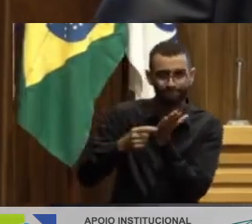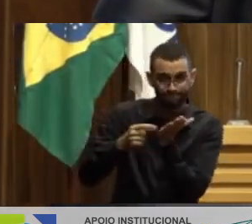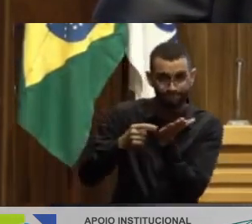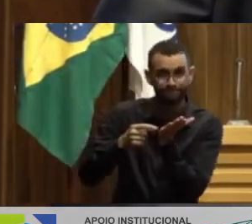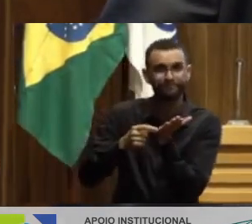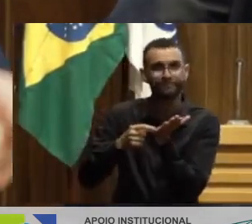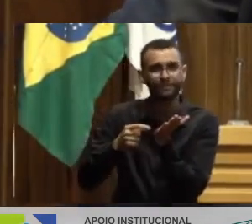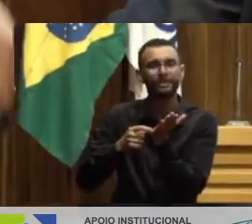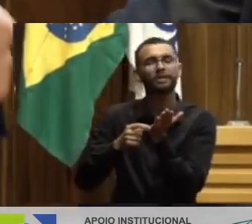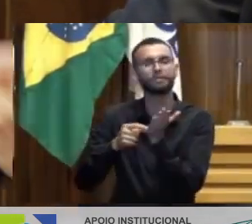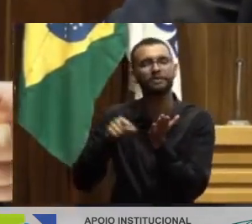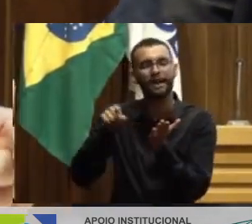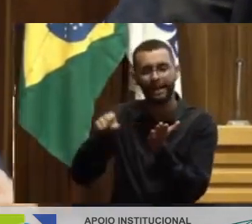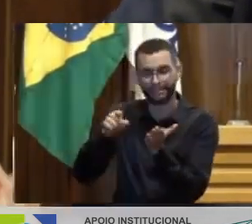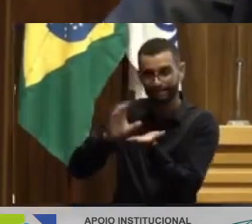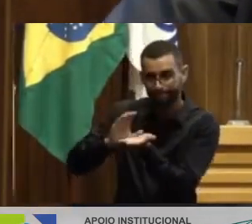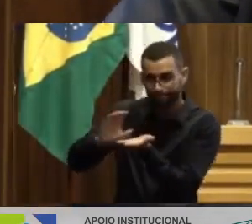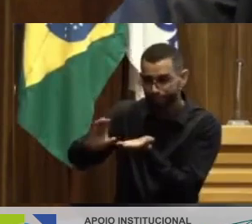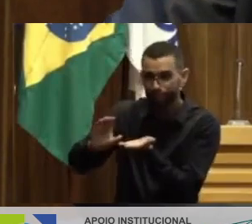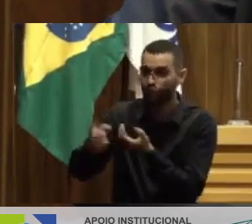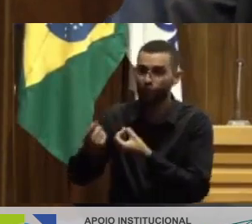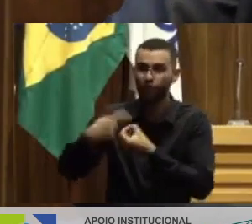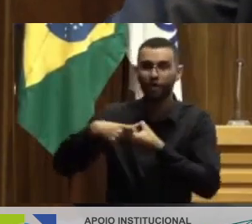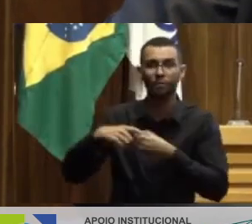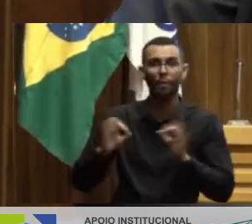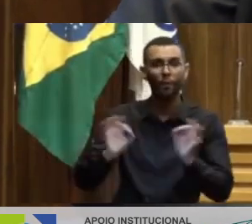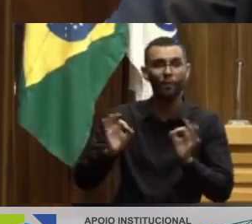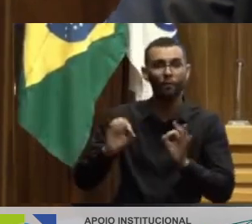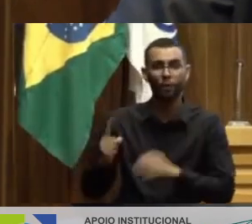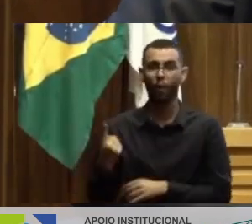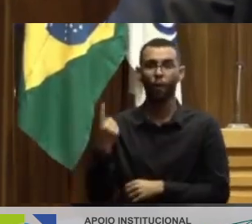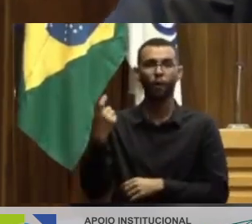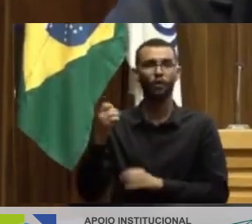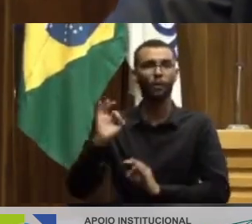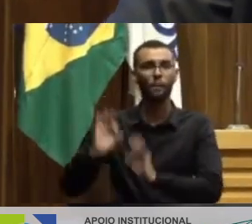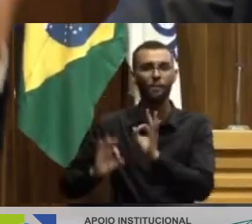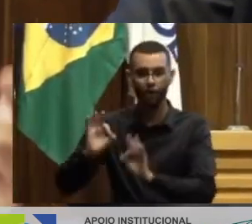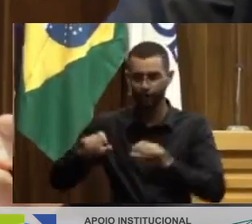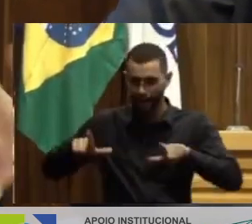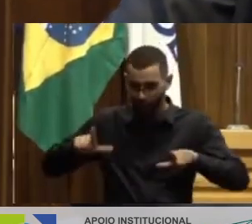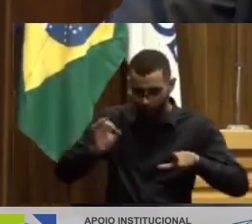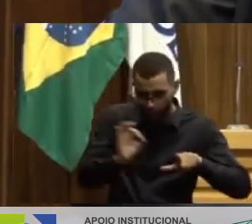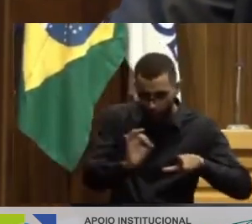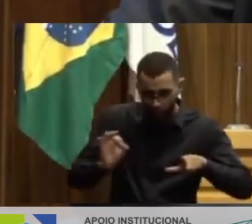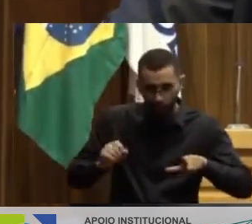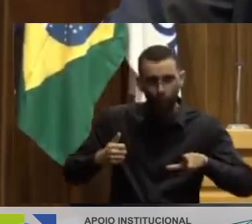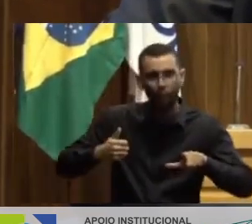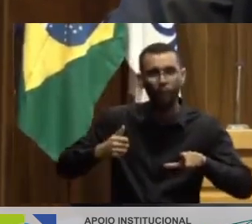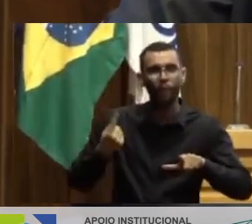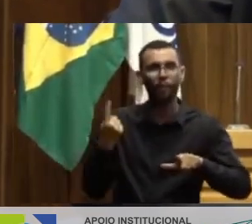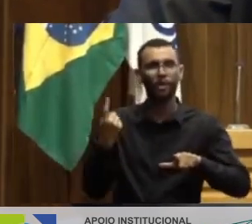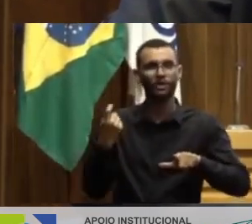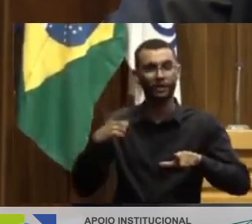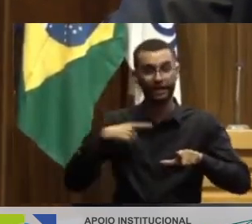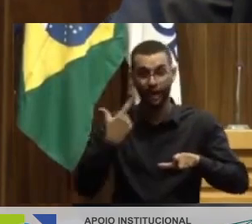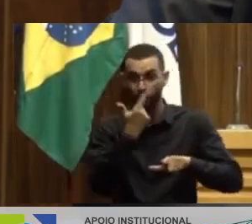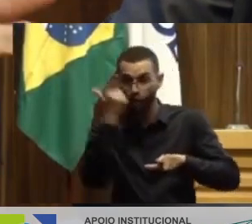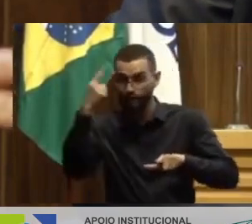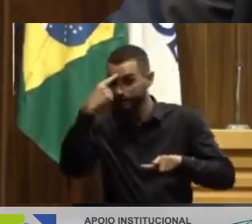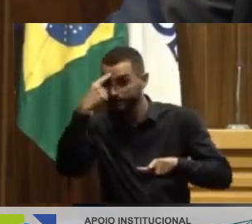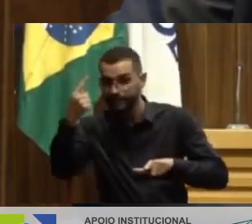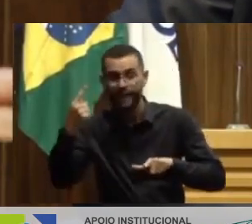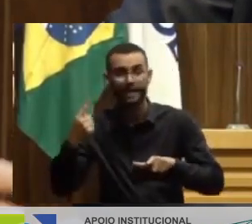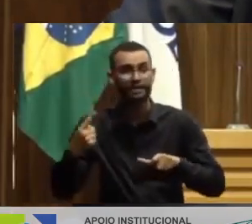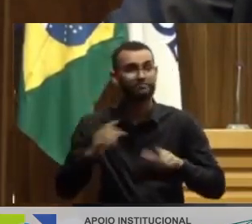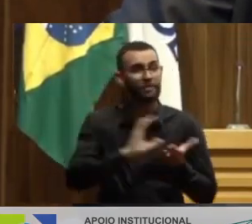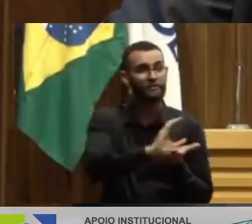de subsídio não reembolsável numa única planta. E tem uma outra semelhante com valores equivalentes. E isso está se